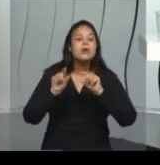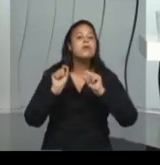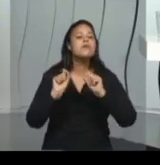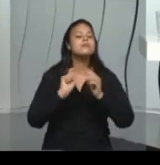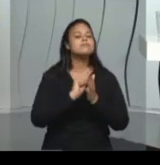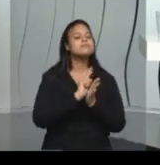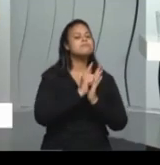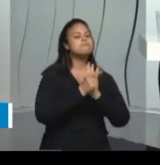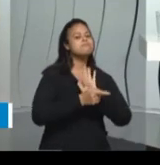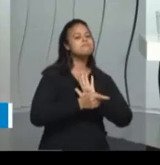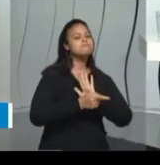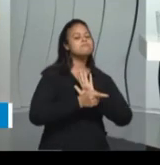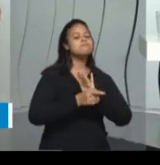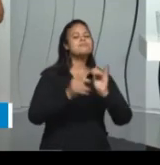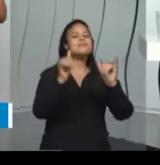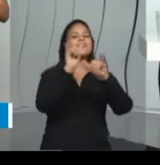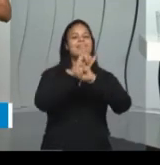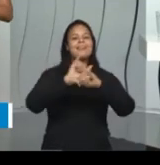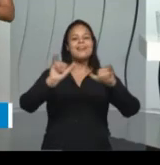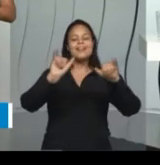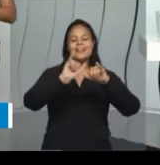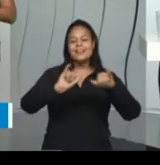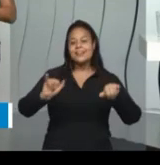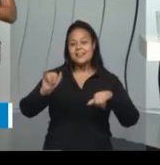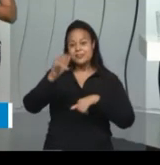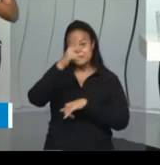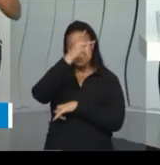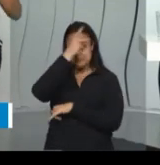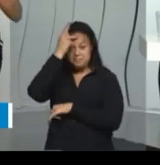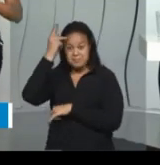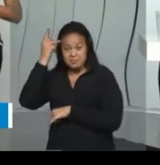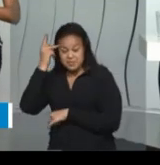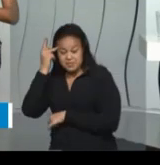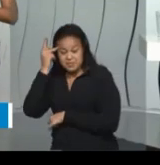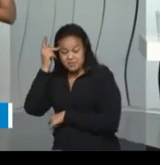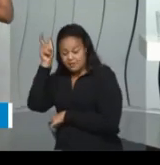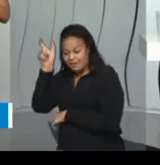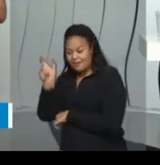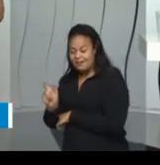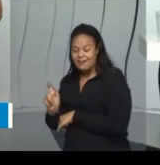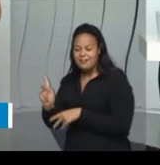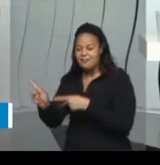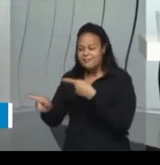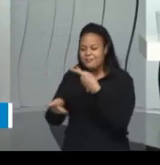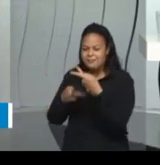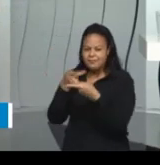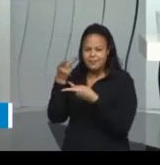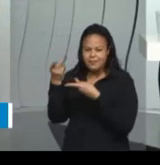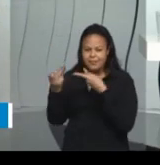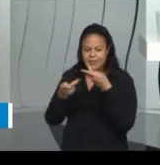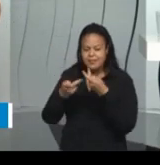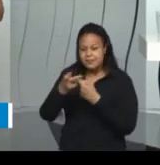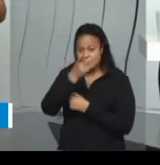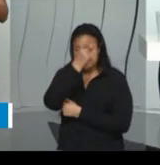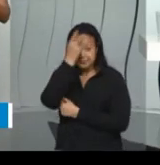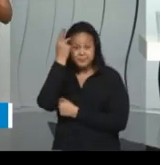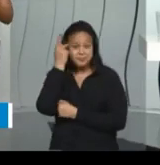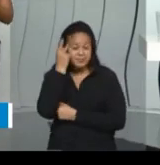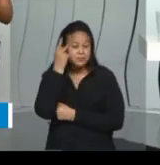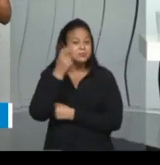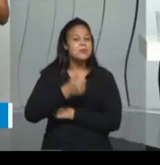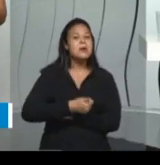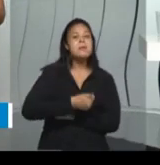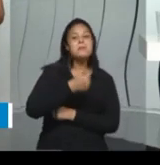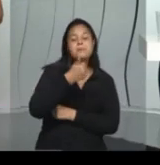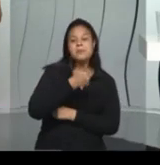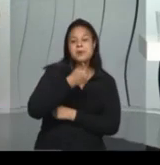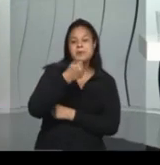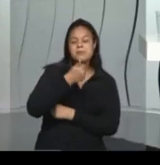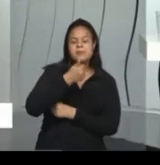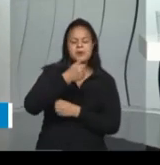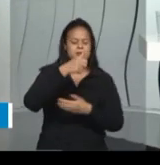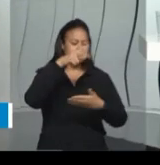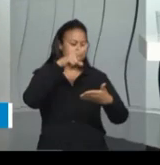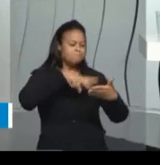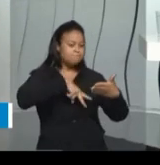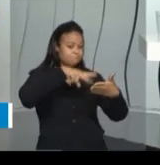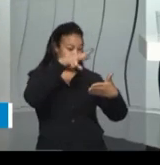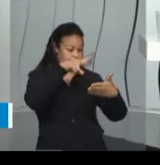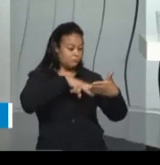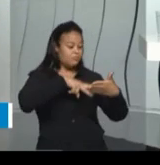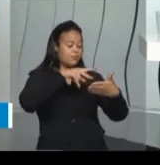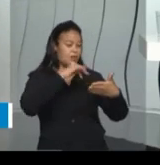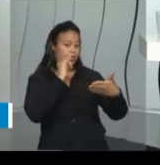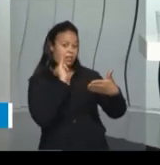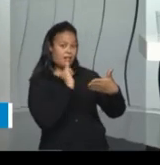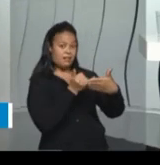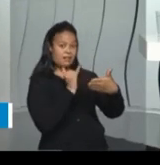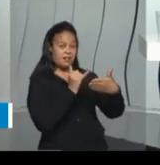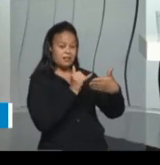pessoal. Nós vamos fazer da seguinte maneira. Primeiro eu vou ler esse relato